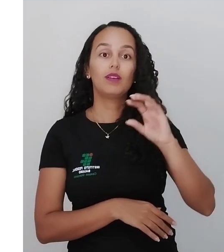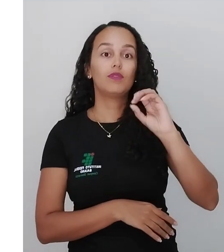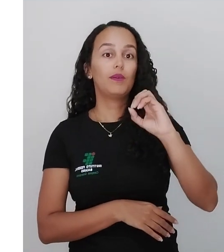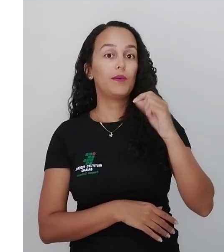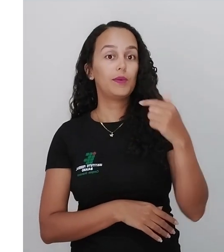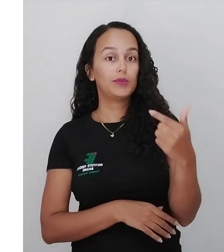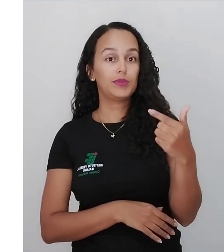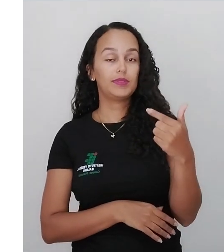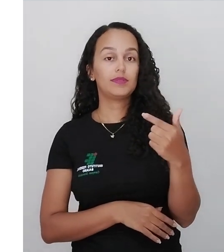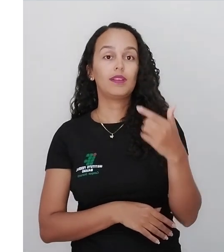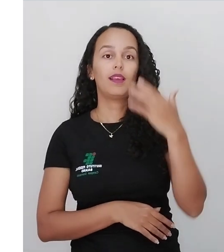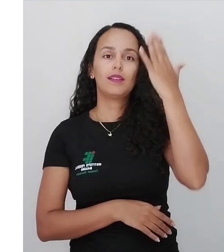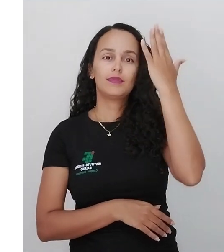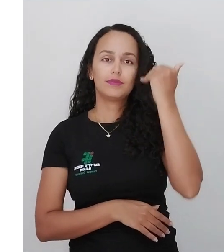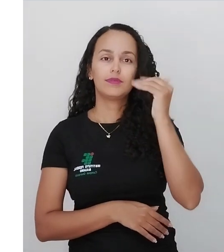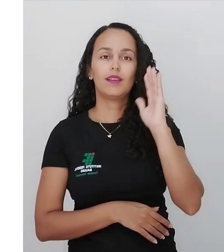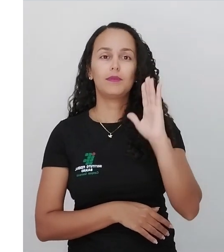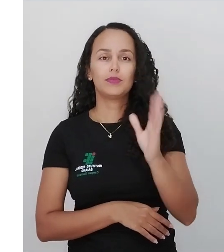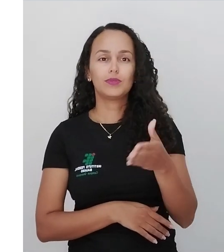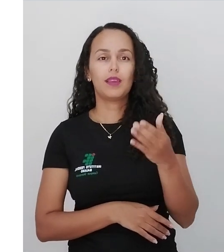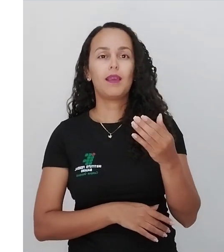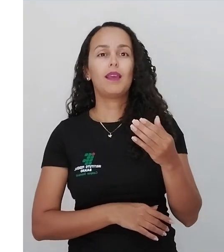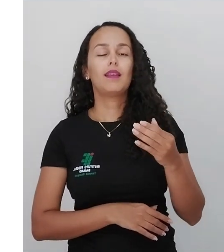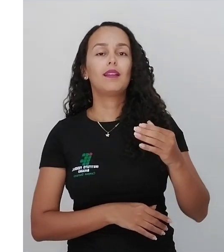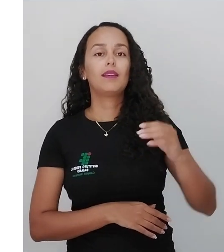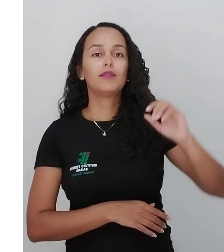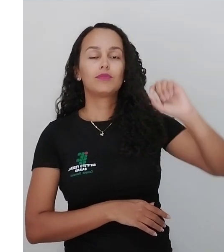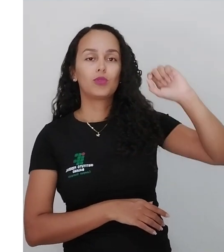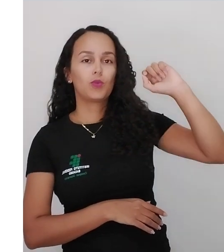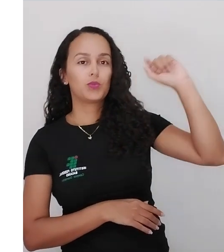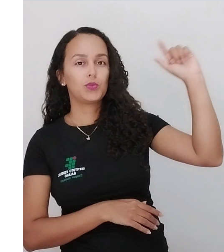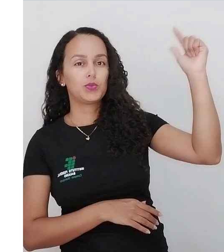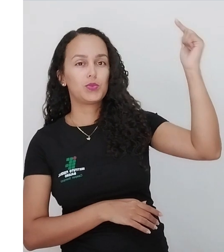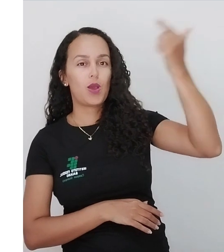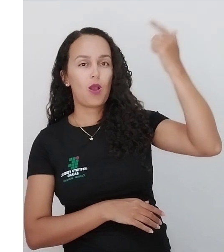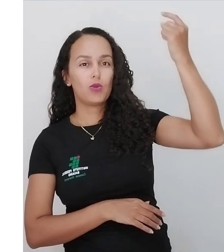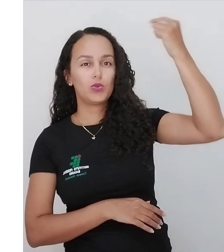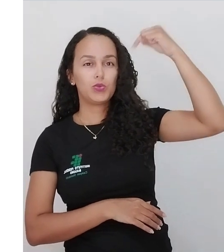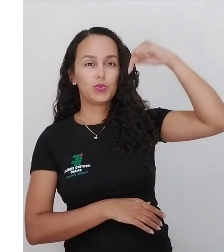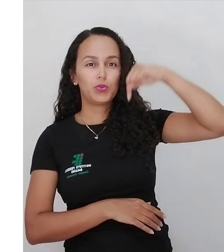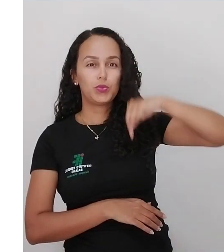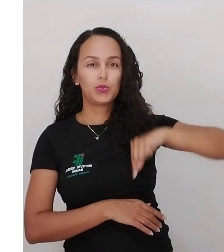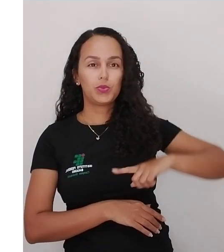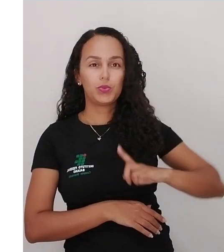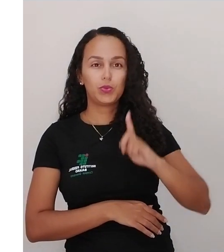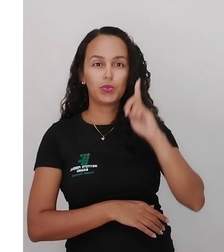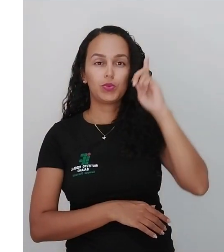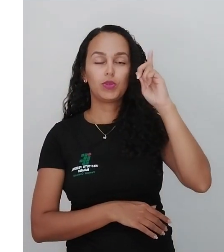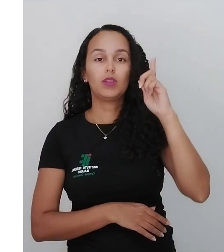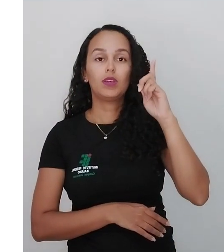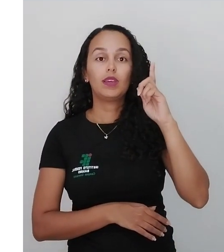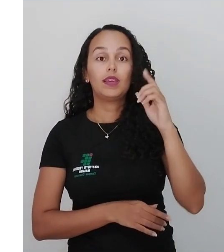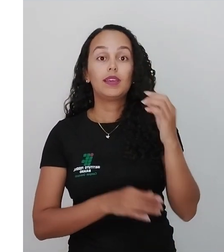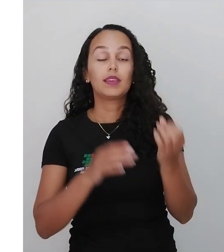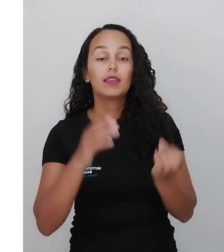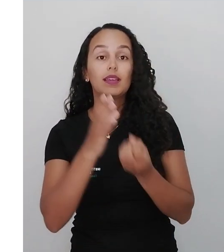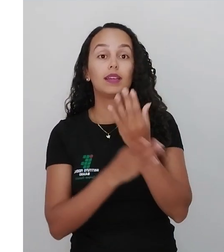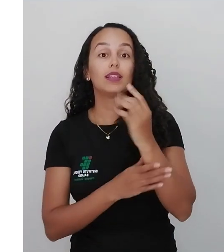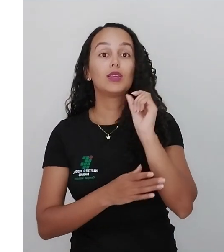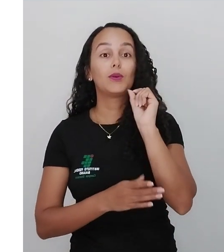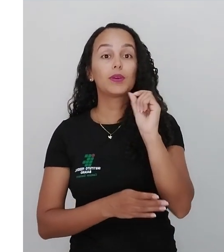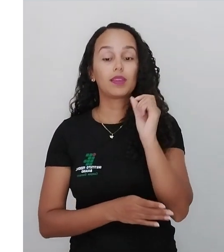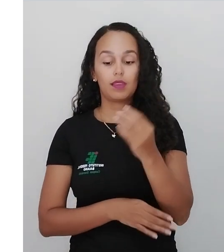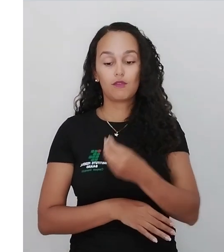com que a diversidade biológica do nosso planeta crescesse absurdamente, né?